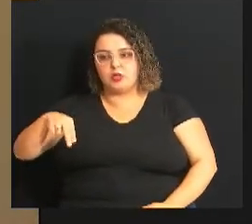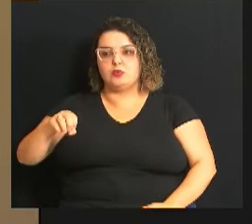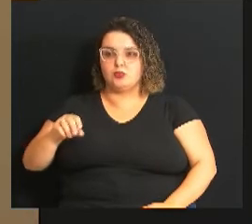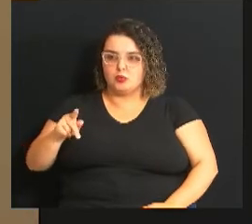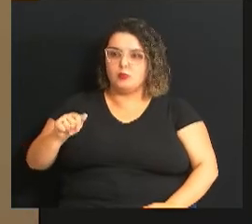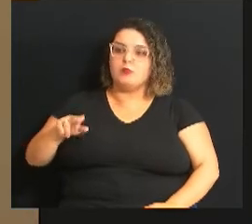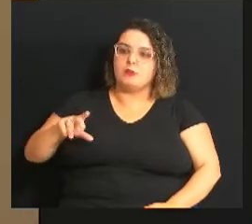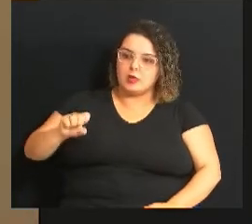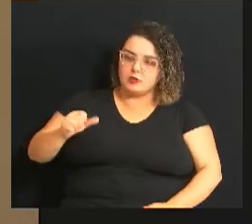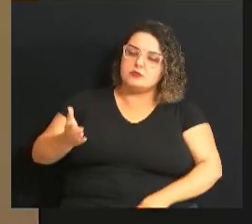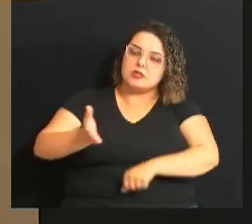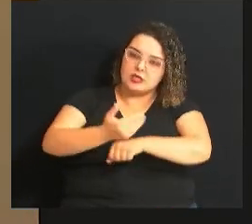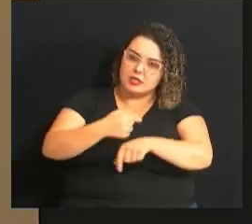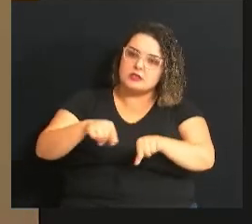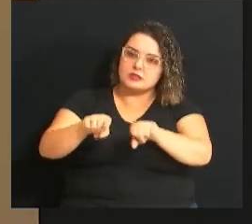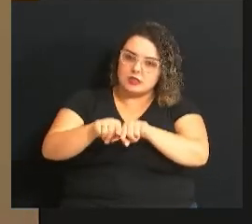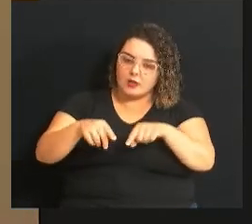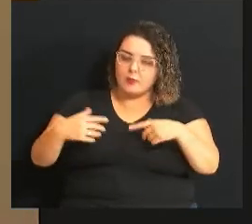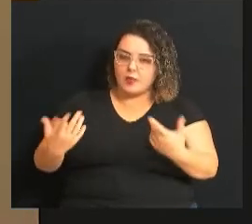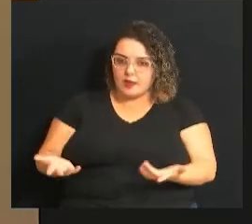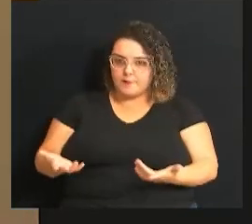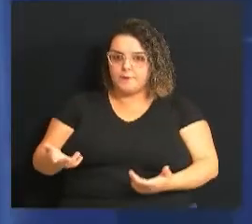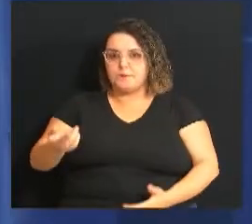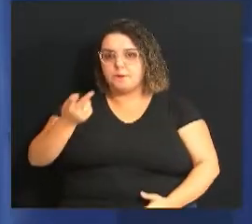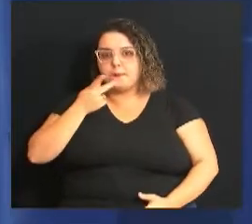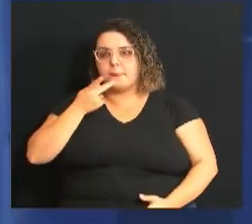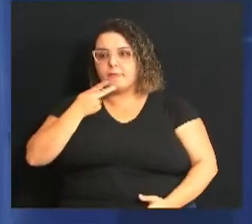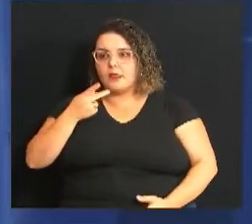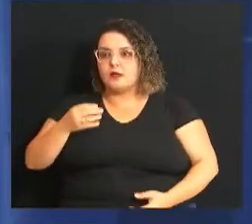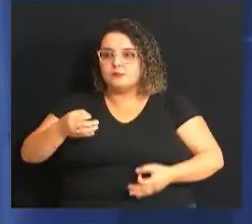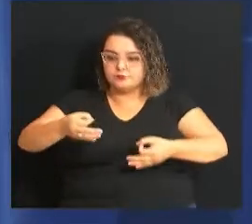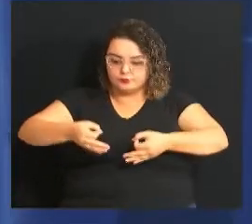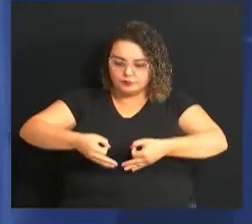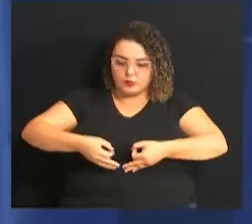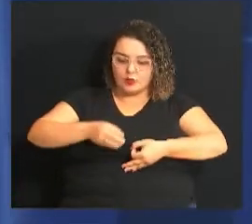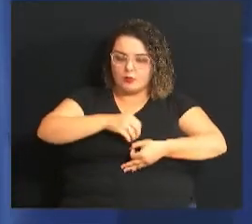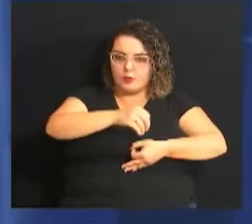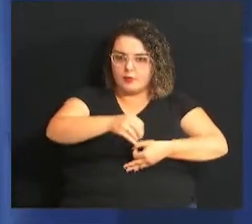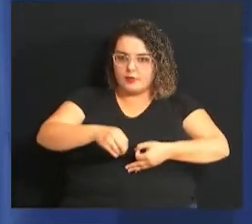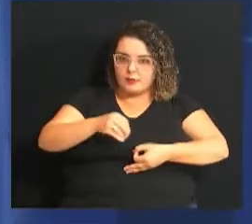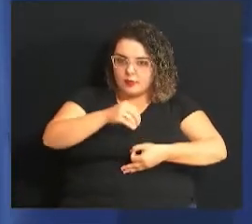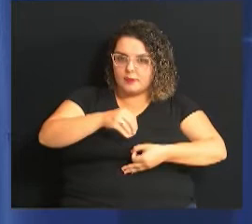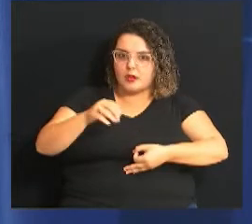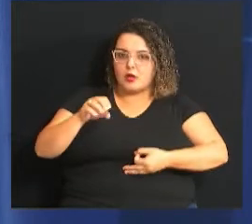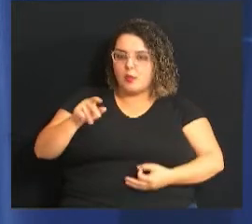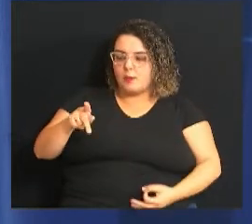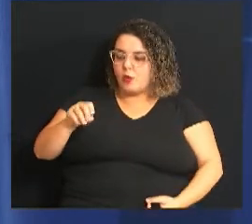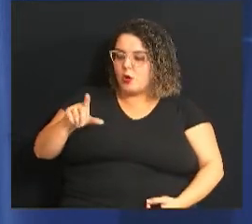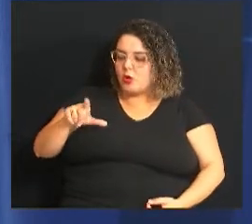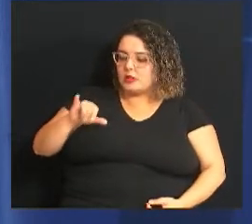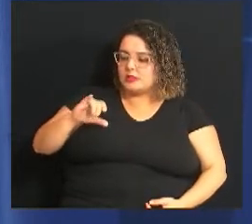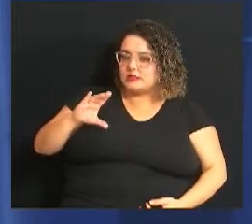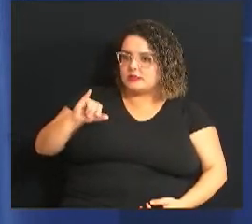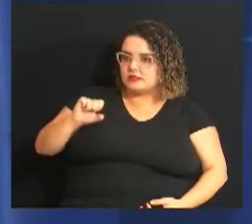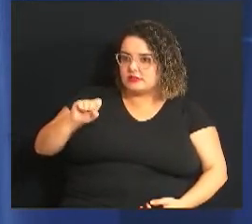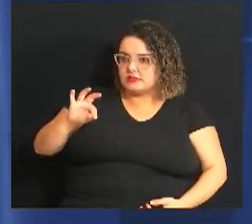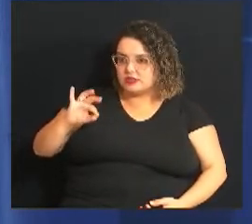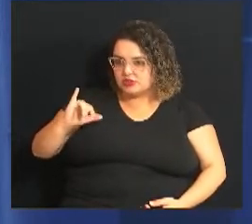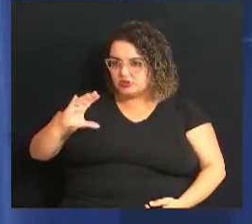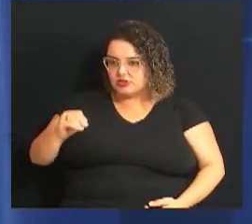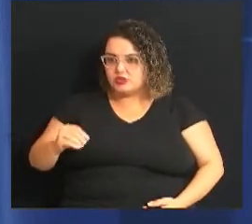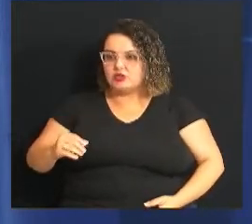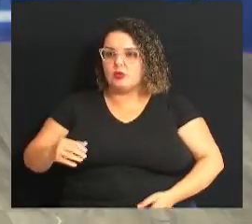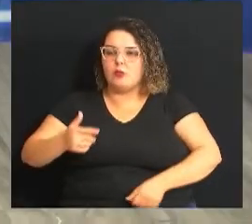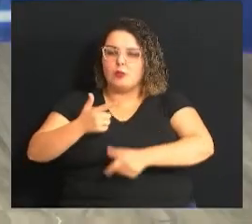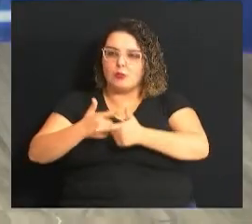também. E também fala sobre ovários policísticos, problemas dermatológicos,